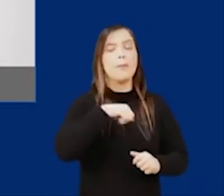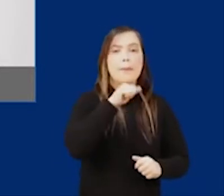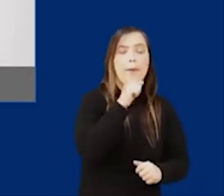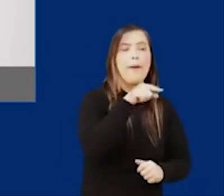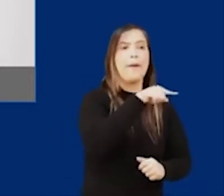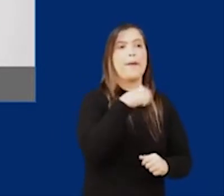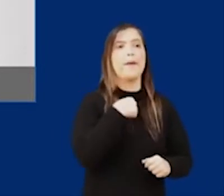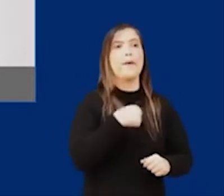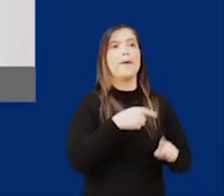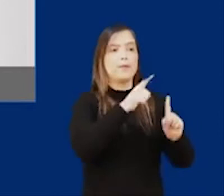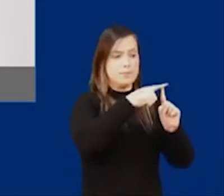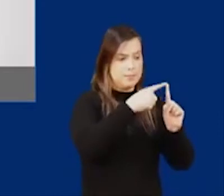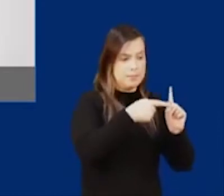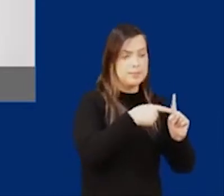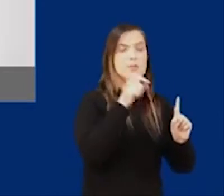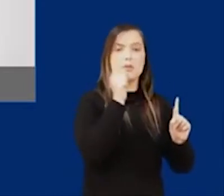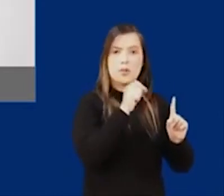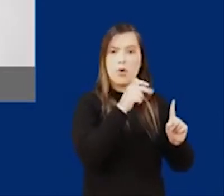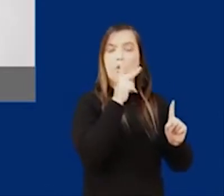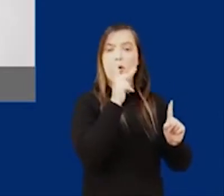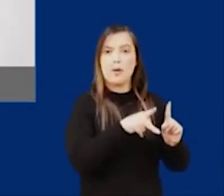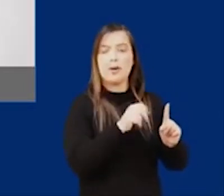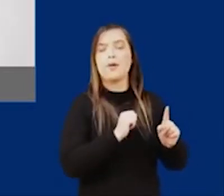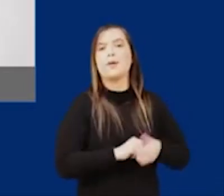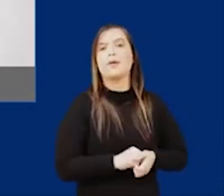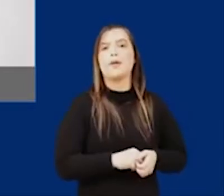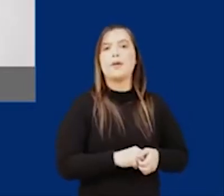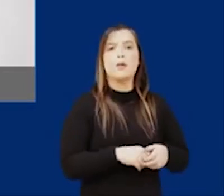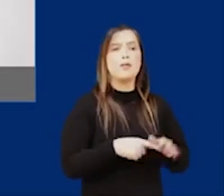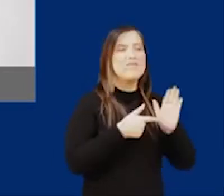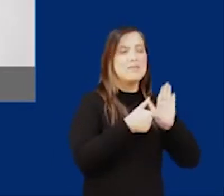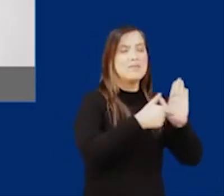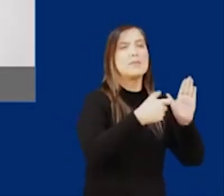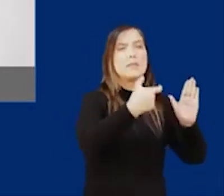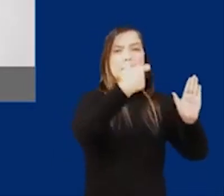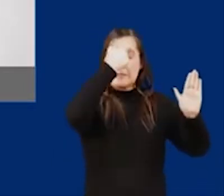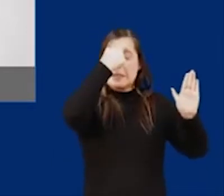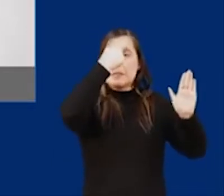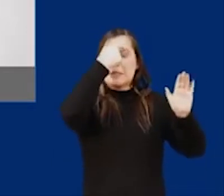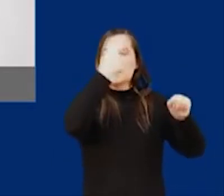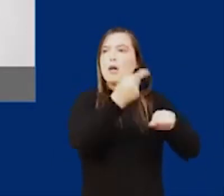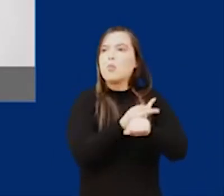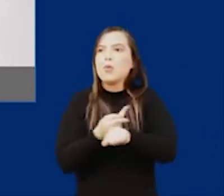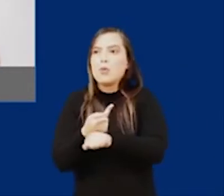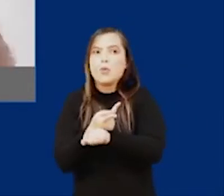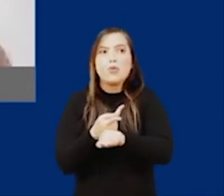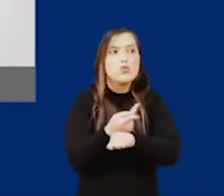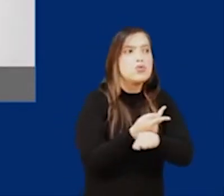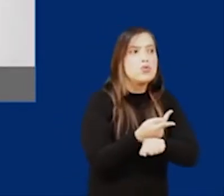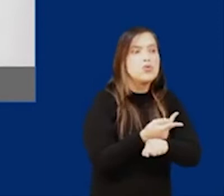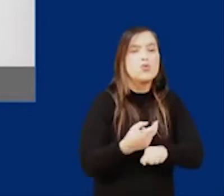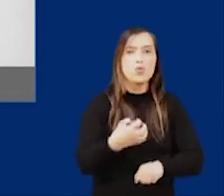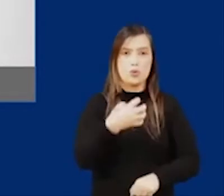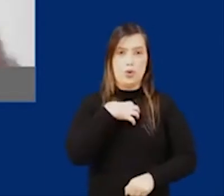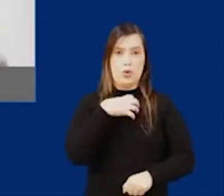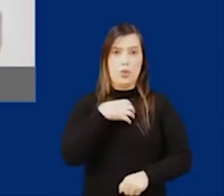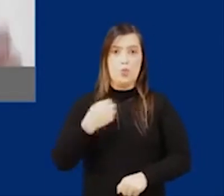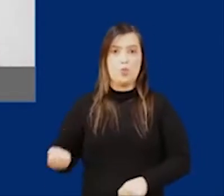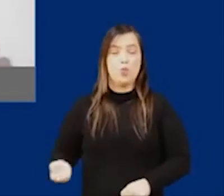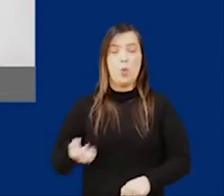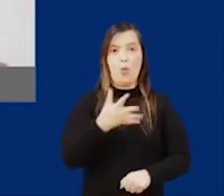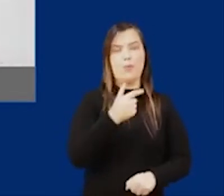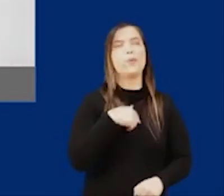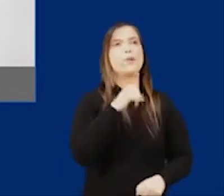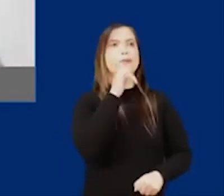durante a gestação, também vai trazendo para essas mulheres essa consciência de buscar novas formas. Então, uma mulher